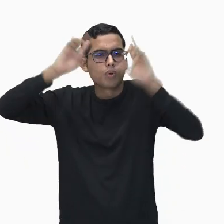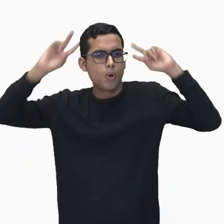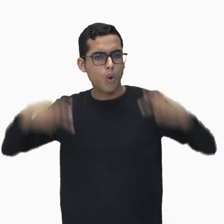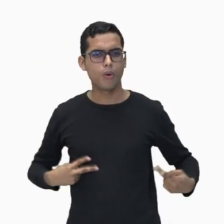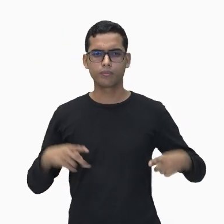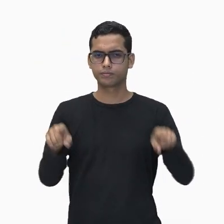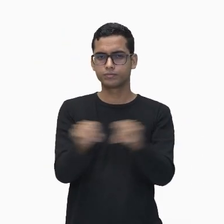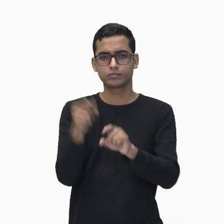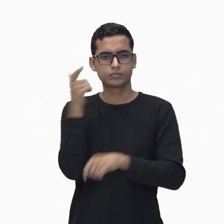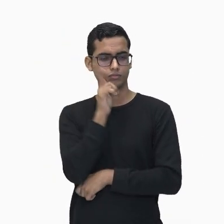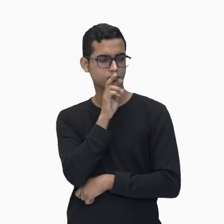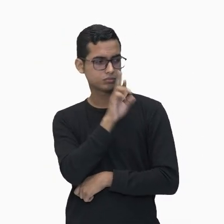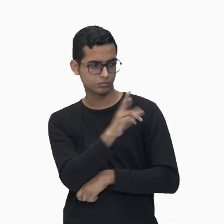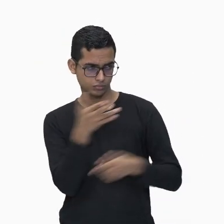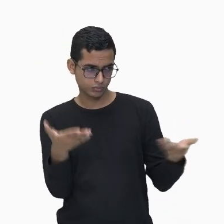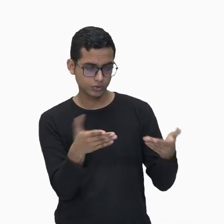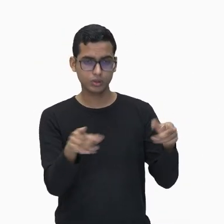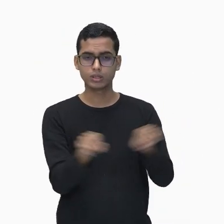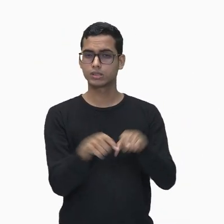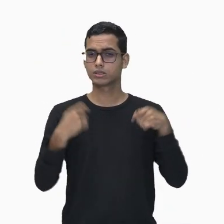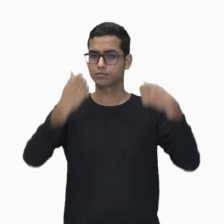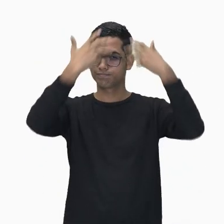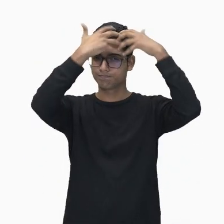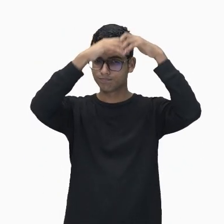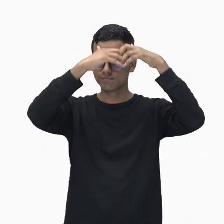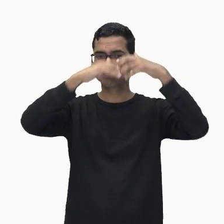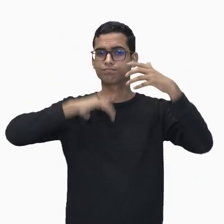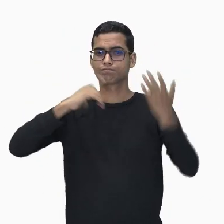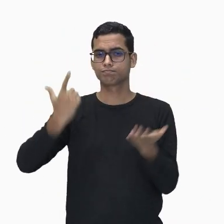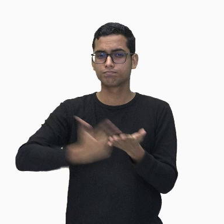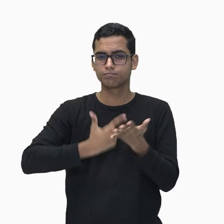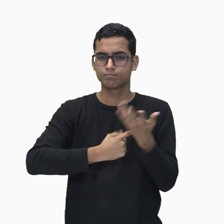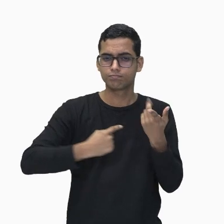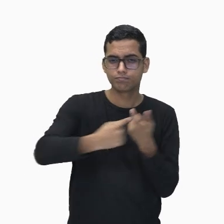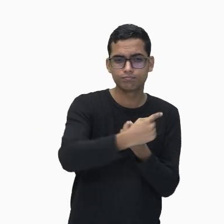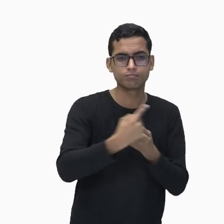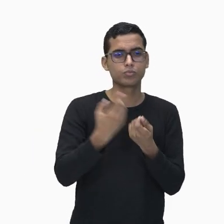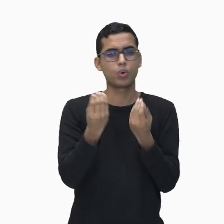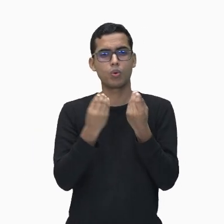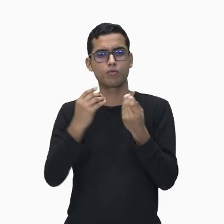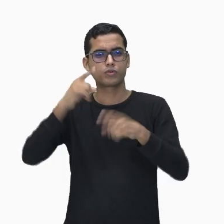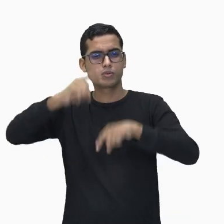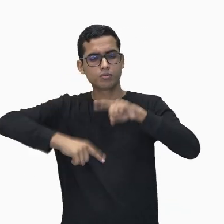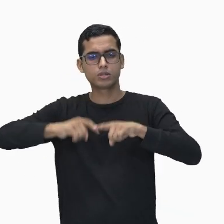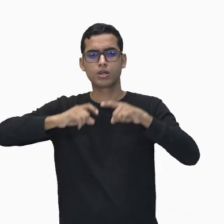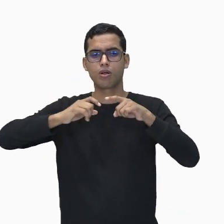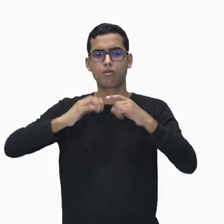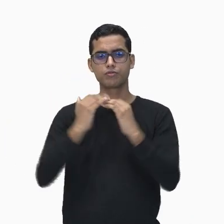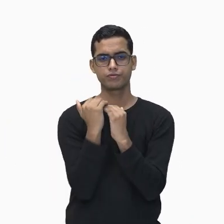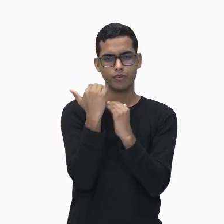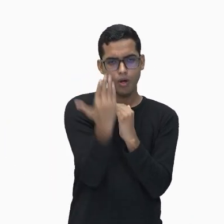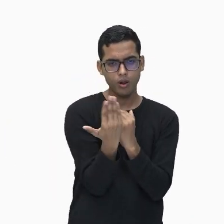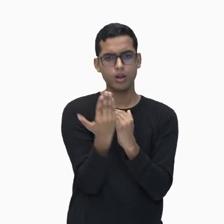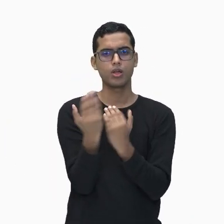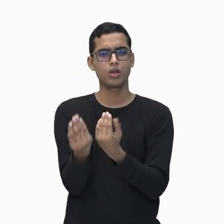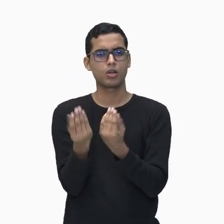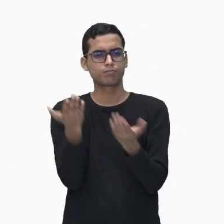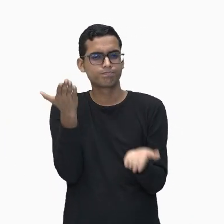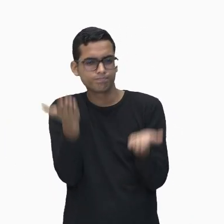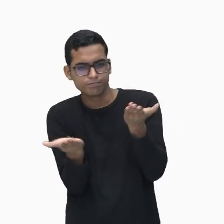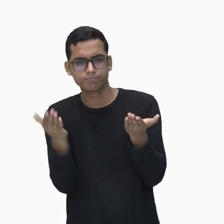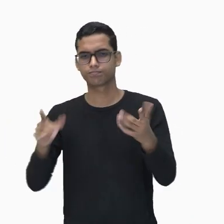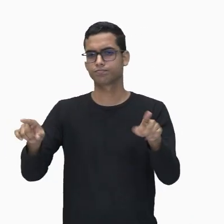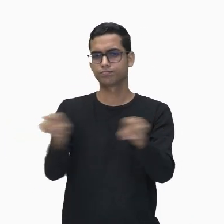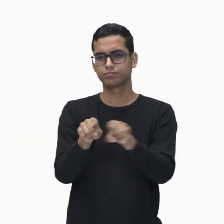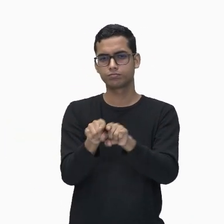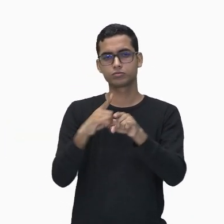Para responder à questão, preciso de pensar nos meus livros como se fossem objetos exteriores. fazendo um balanço. Então,